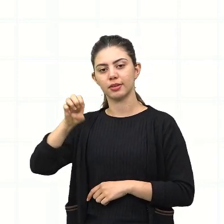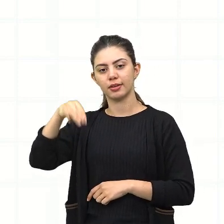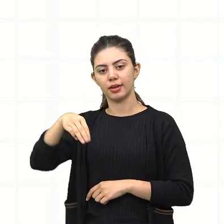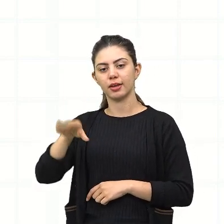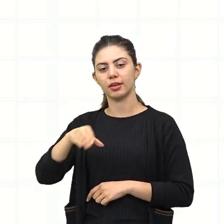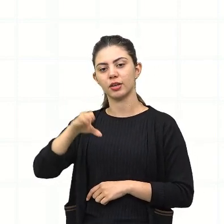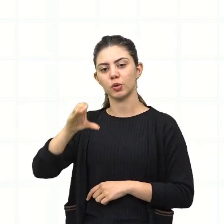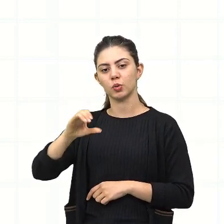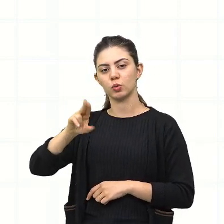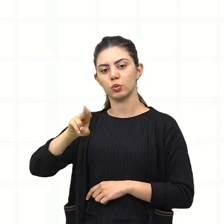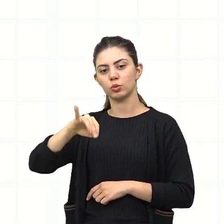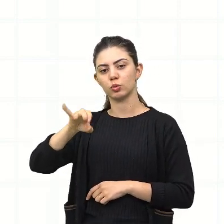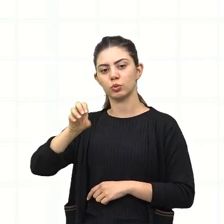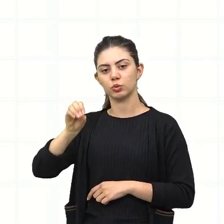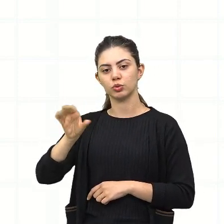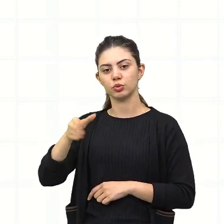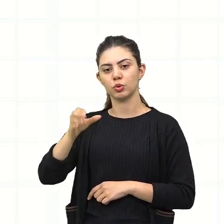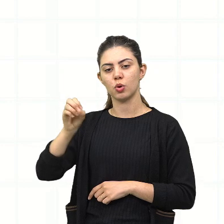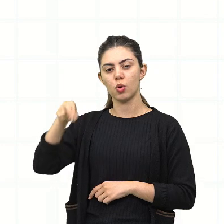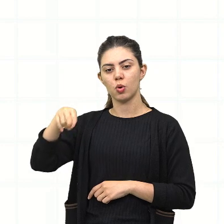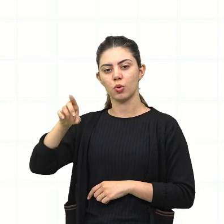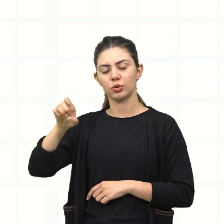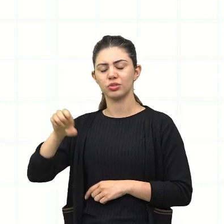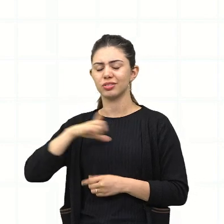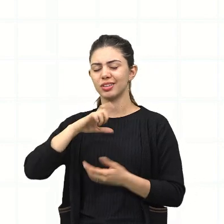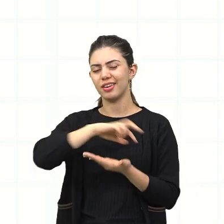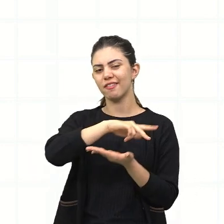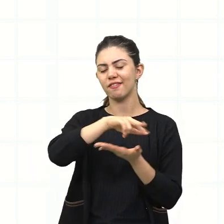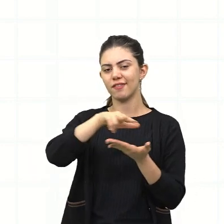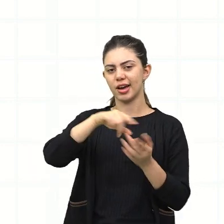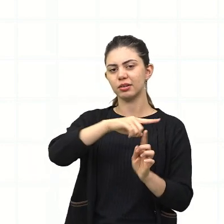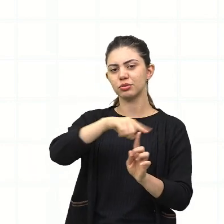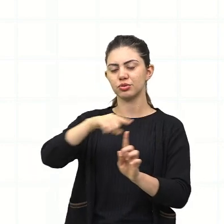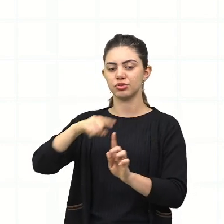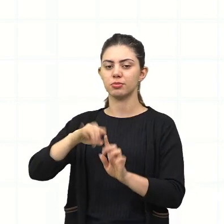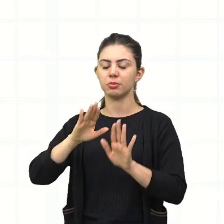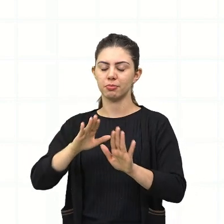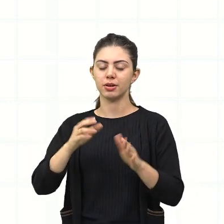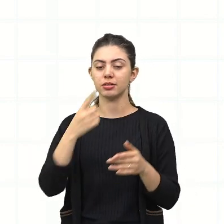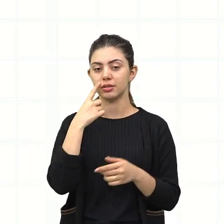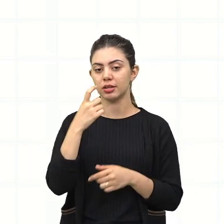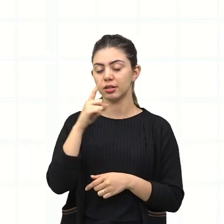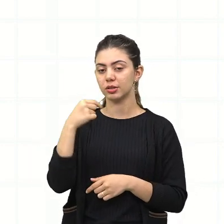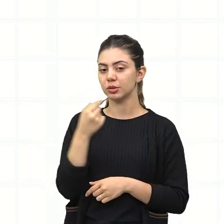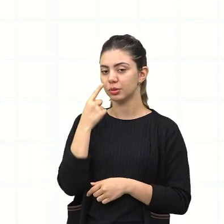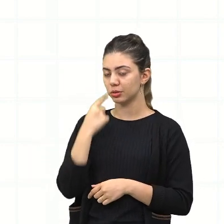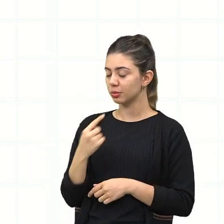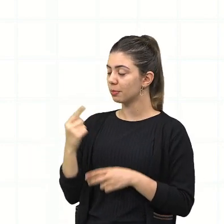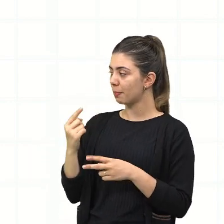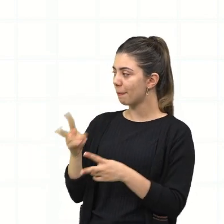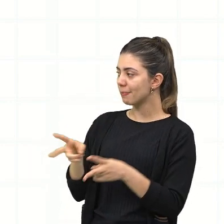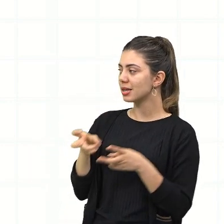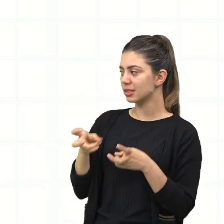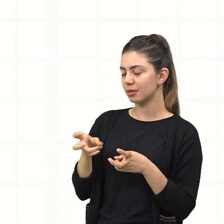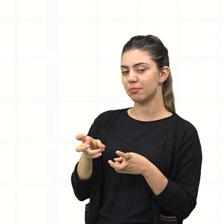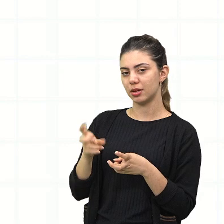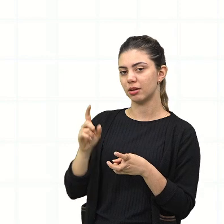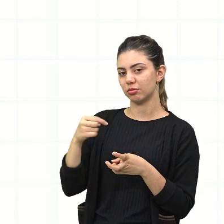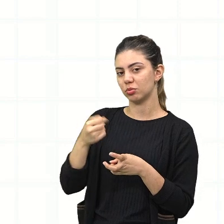o onde, há outros pronomes relativos que nós vamos citar, mas é interessante a gente ver que é bastante comum esses